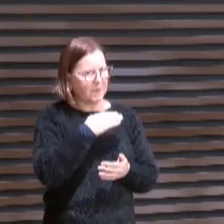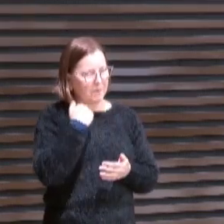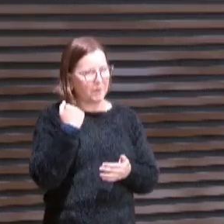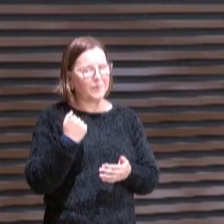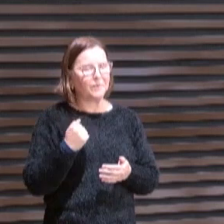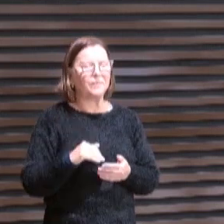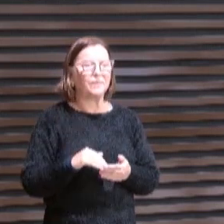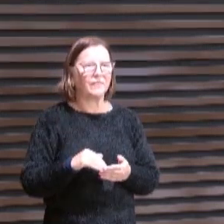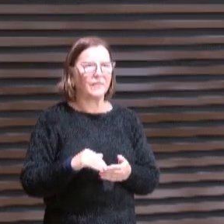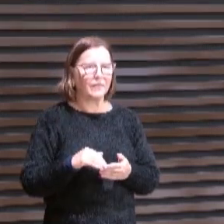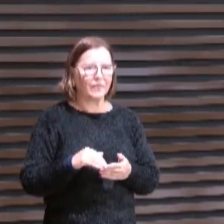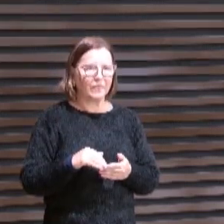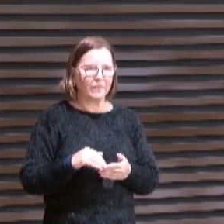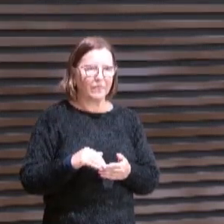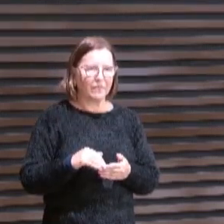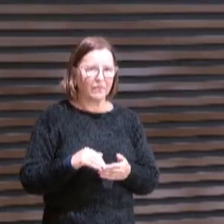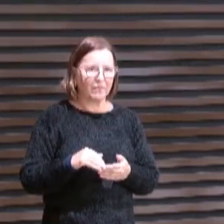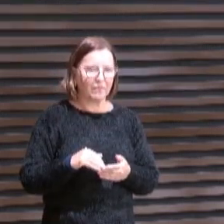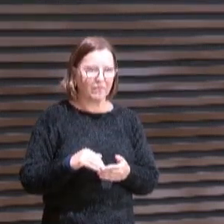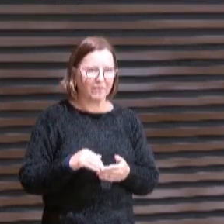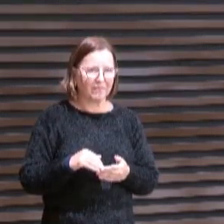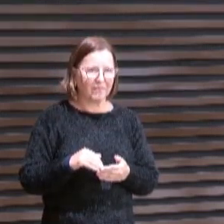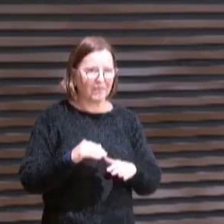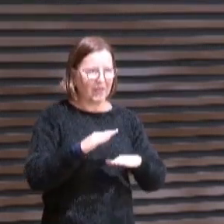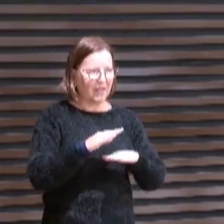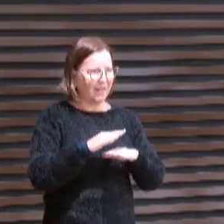Chamaram 2 políticos brasileiros, não vou dar o nome deles.